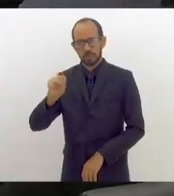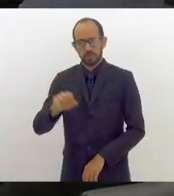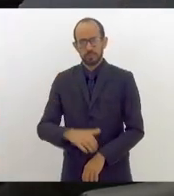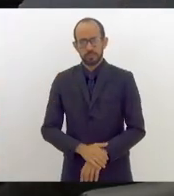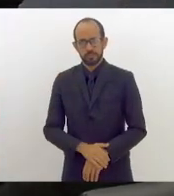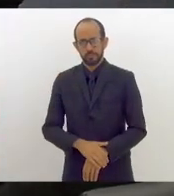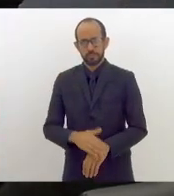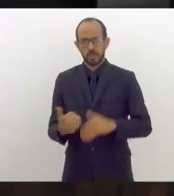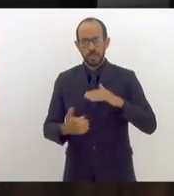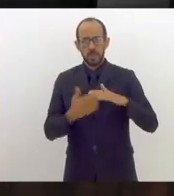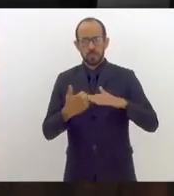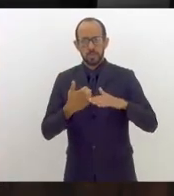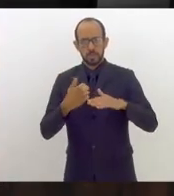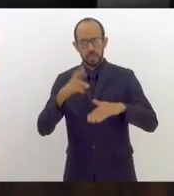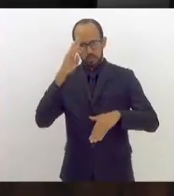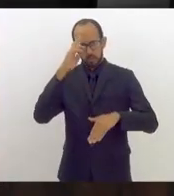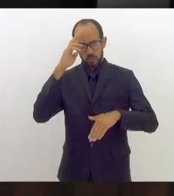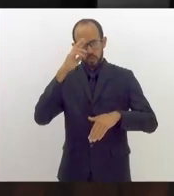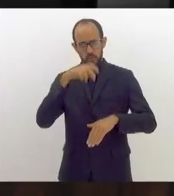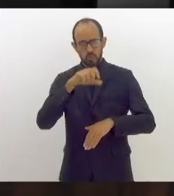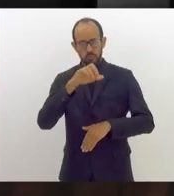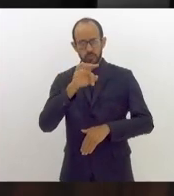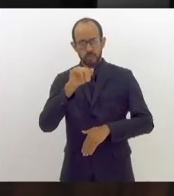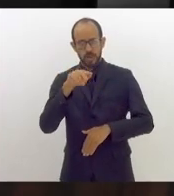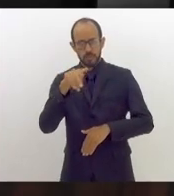o empresário Felipe escolhe